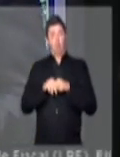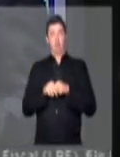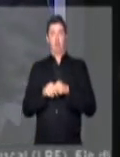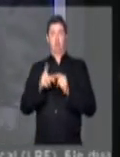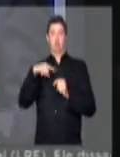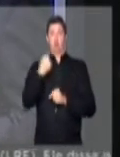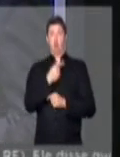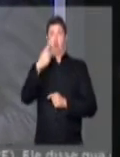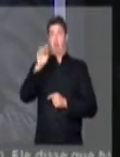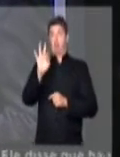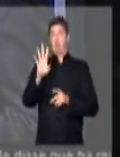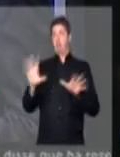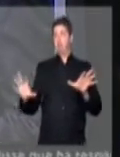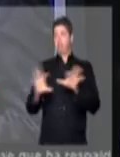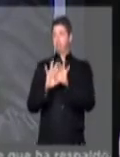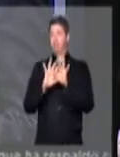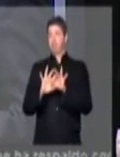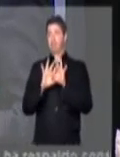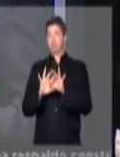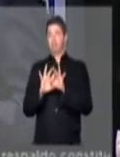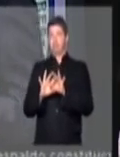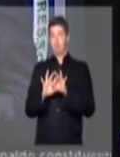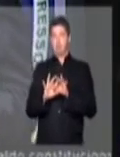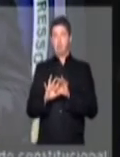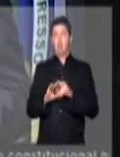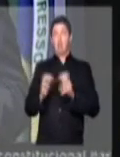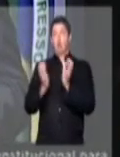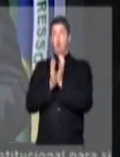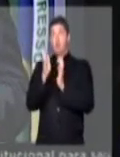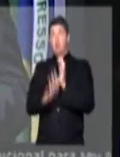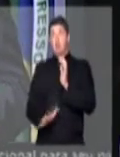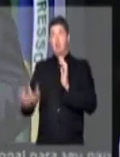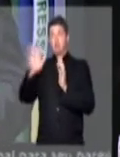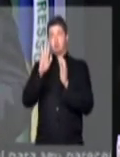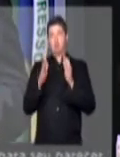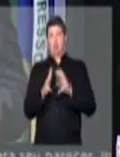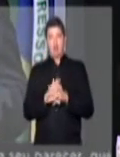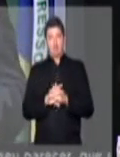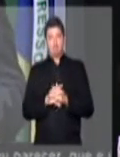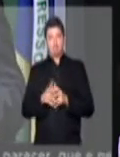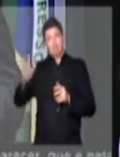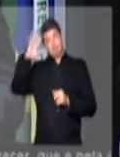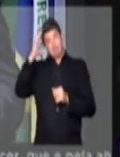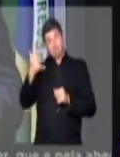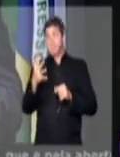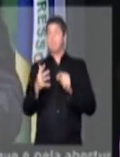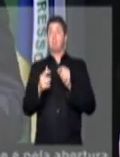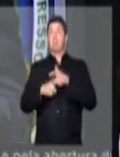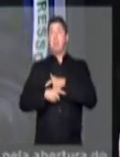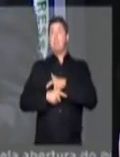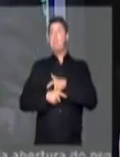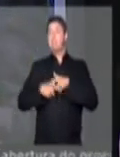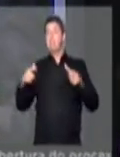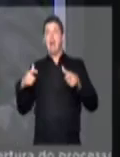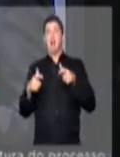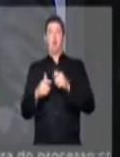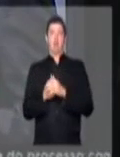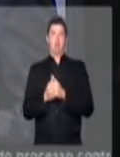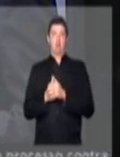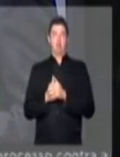que o PTB reuniu a sua bancada e a sua executiva nacional e decidiu, por maioria